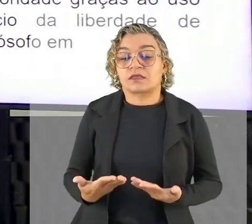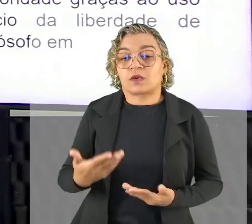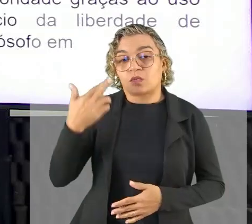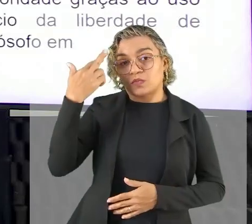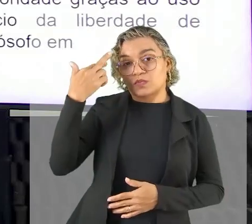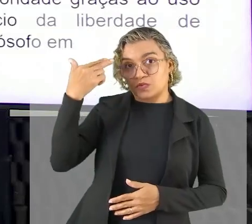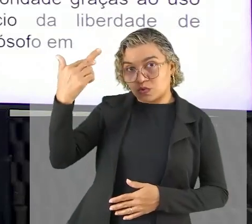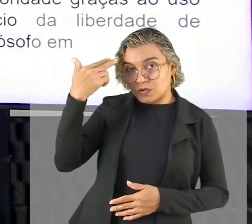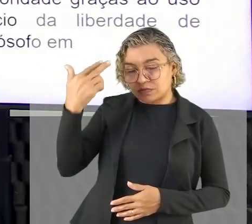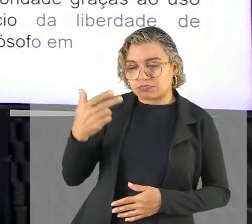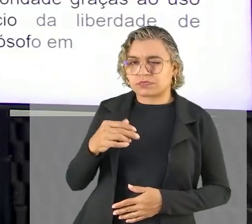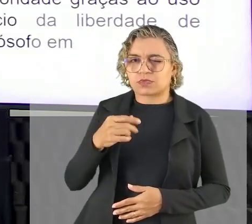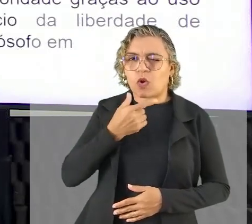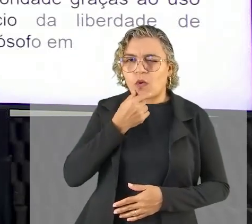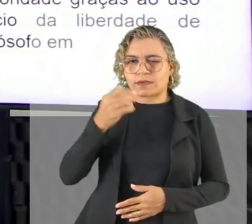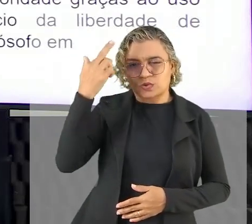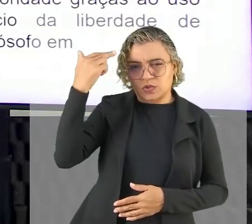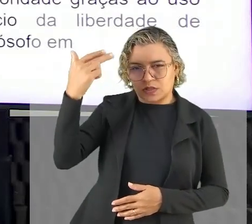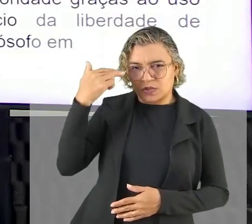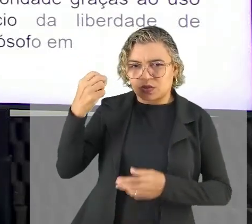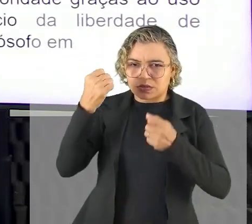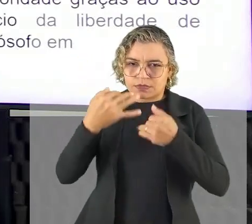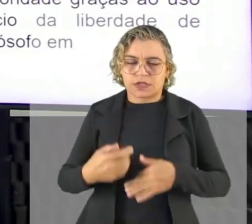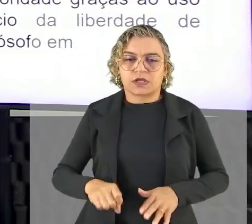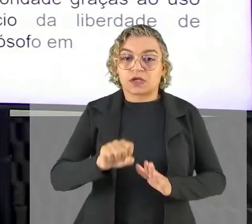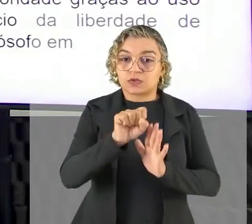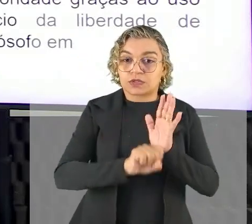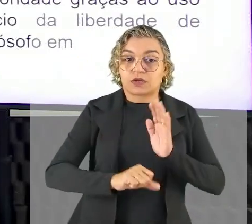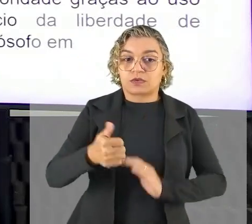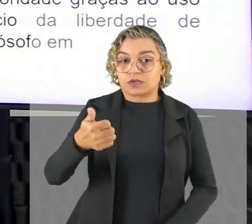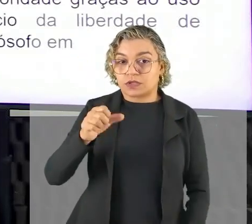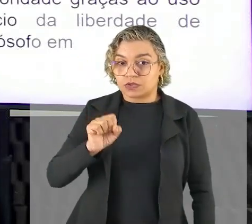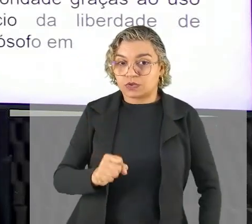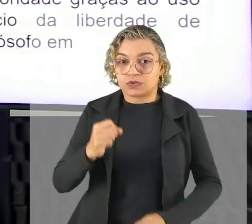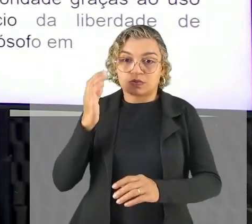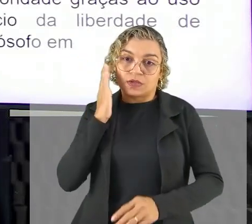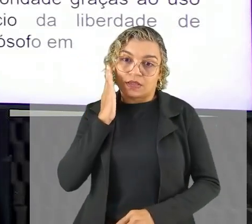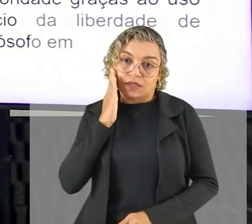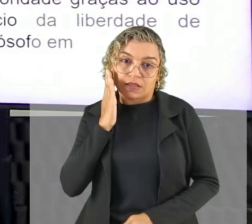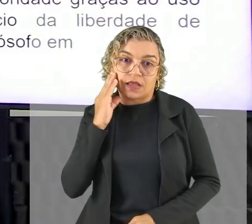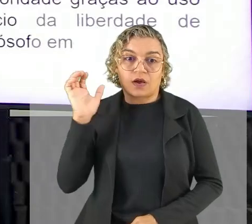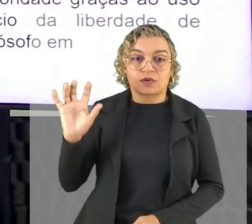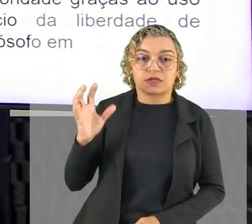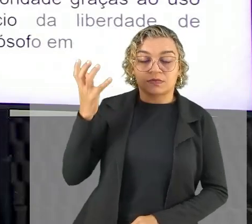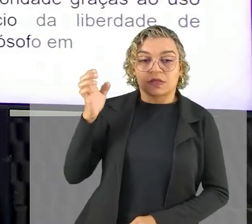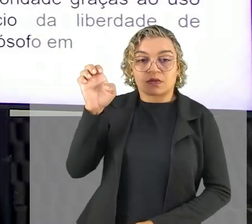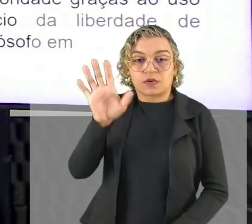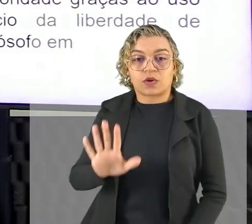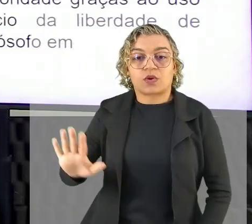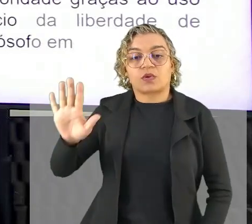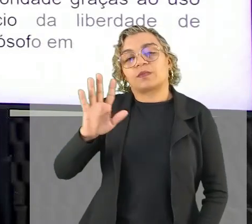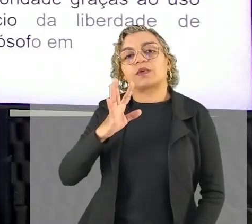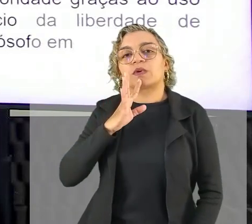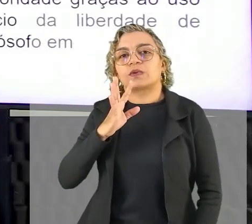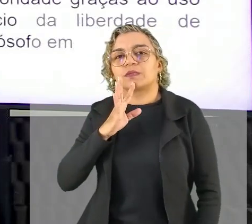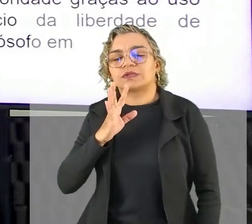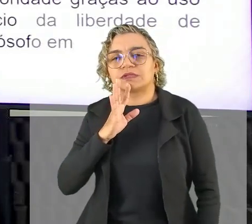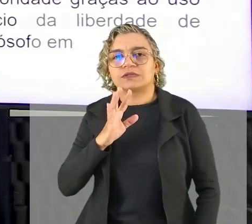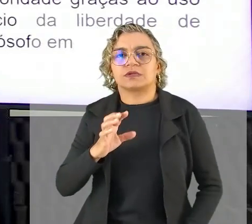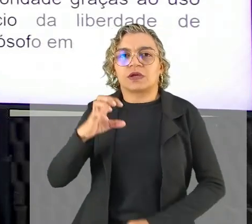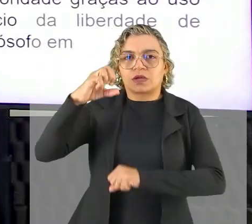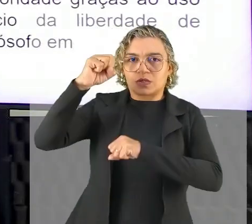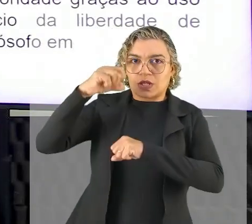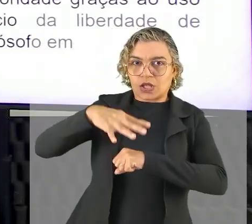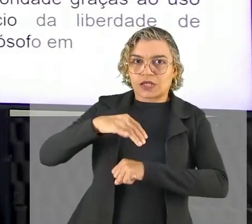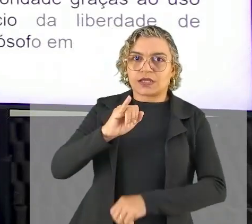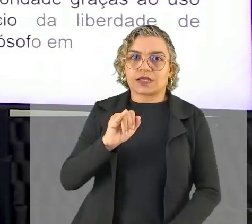historiadores que no século XVIII, para se entender certo fenômeno que ocorria na Europa, conhecido como